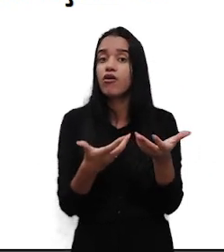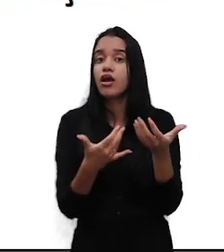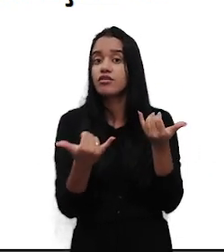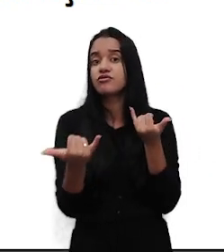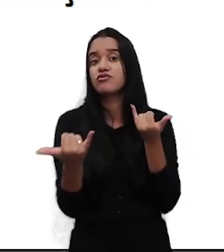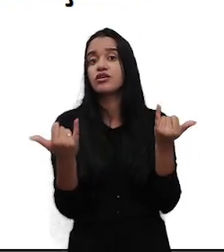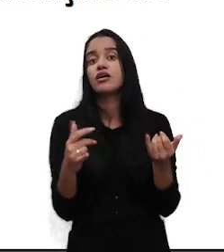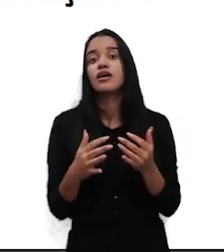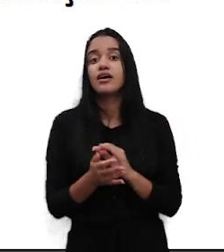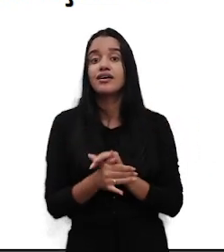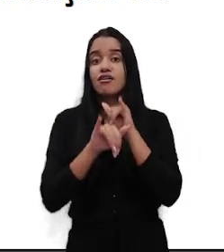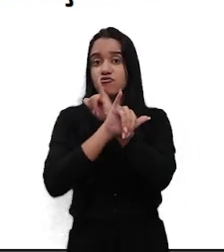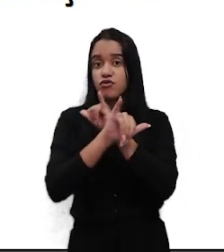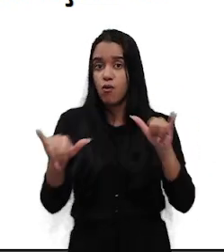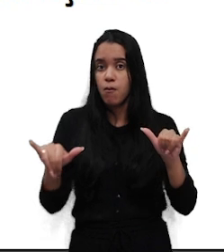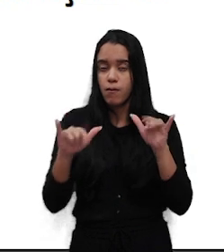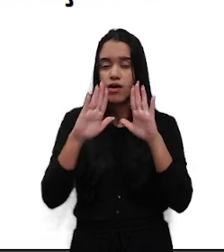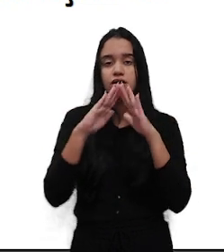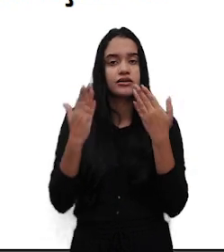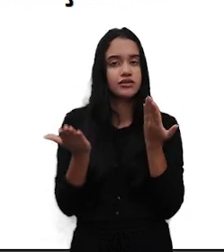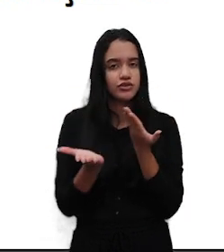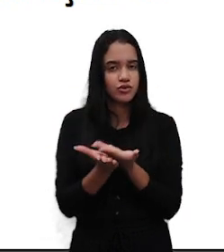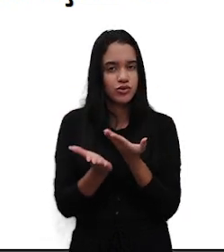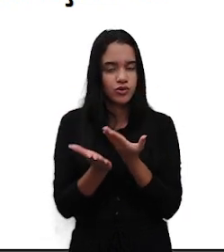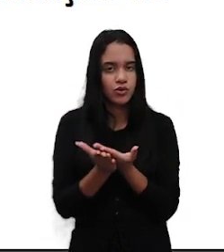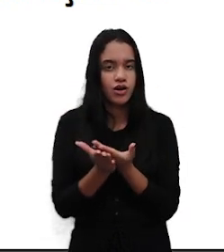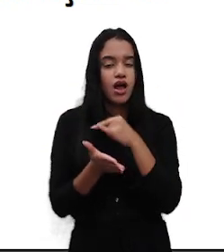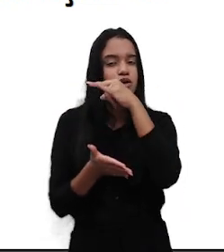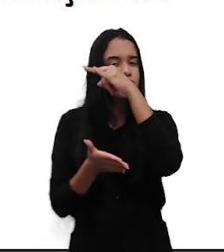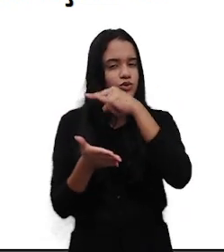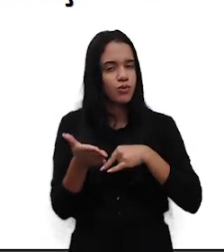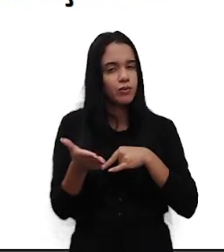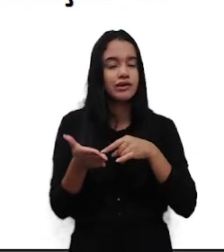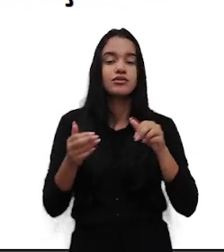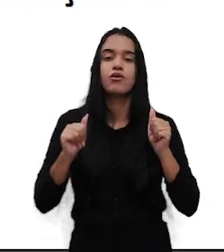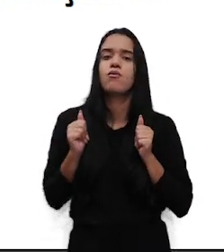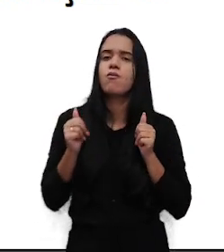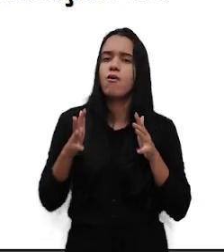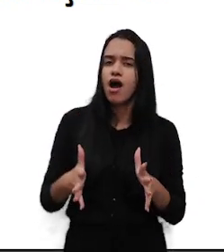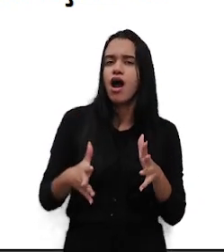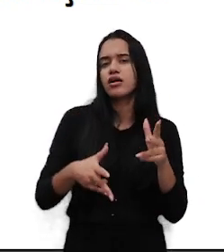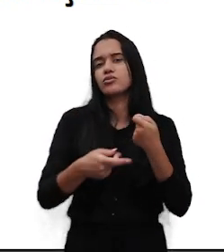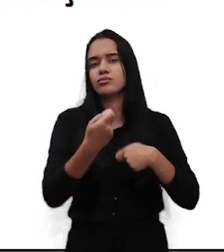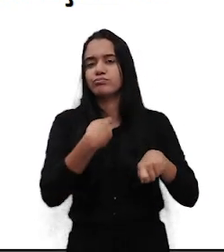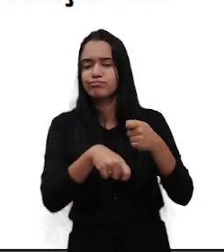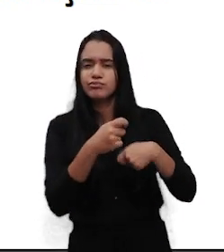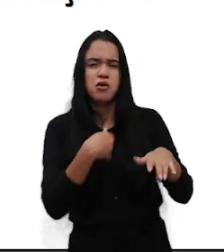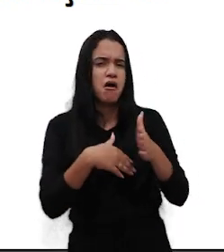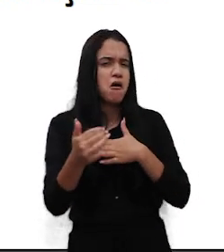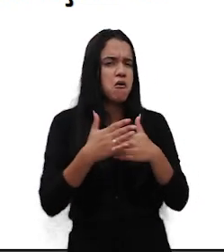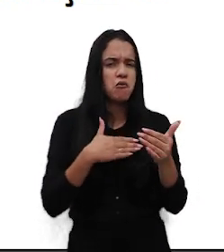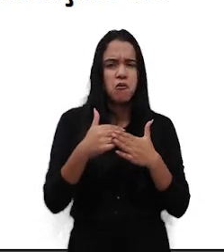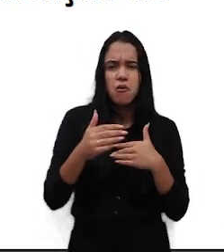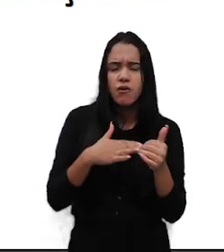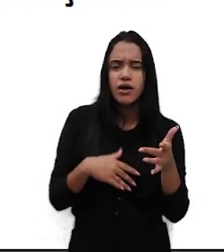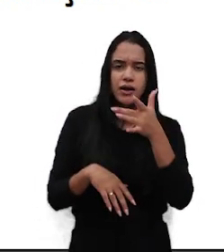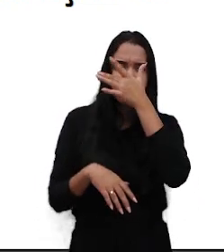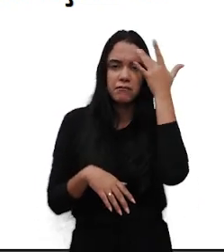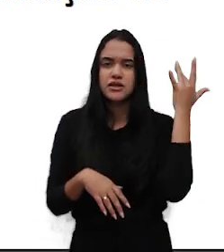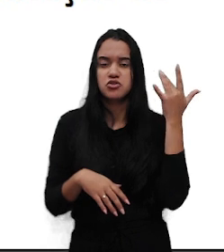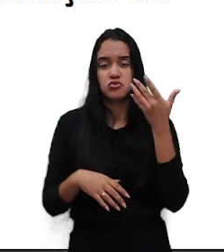Informando a escola, né? É um documento que informa, né? Um ato, uma administração de qualquer autoridade